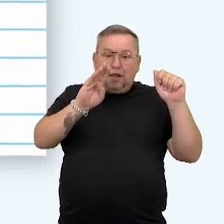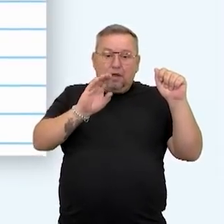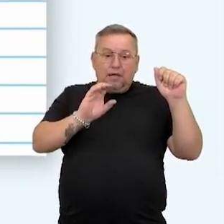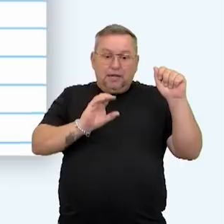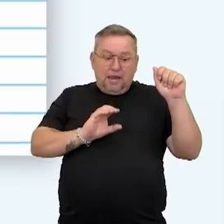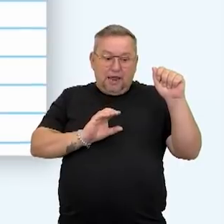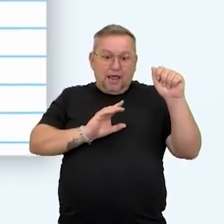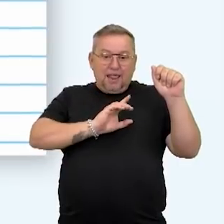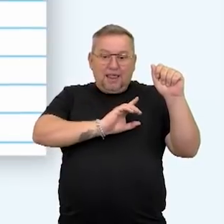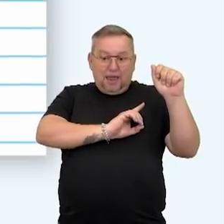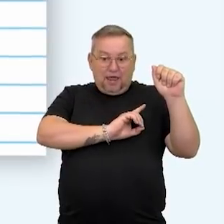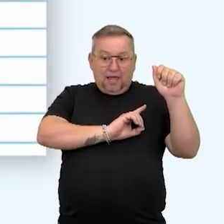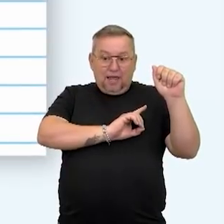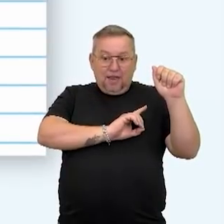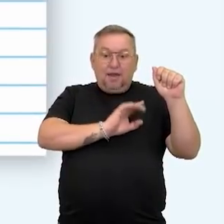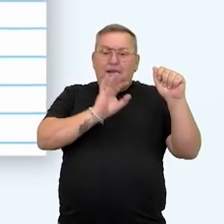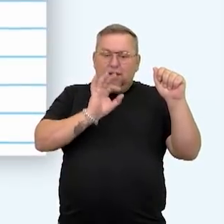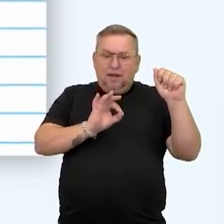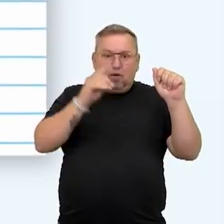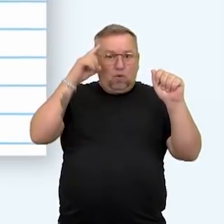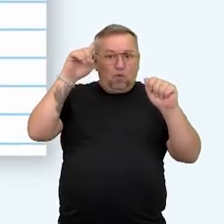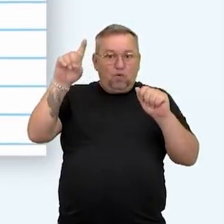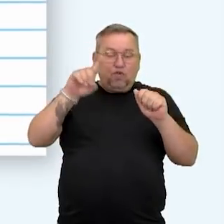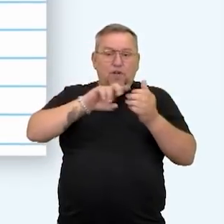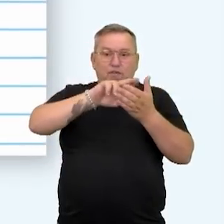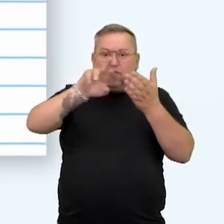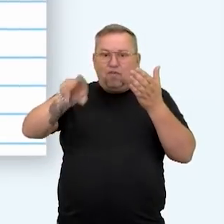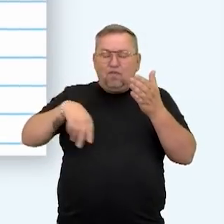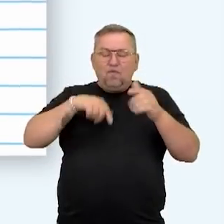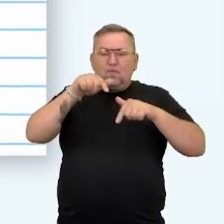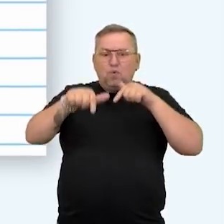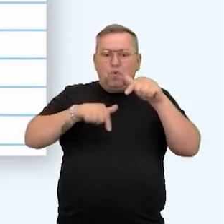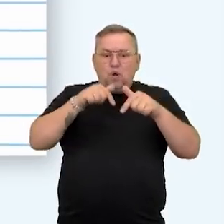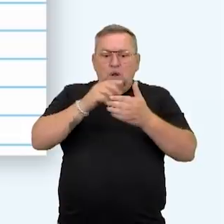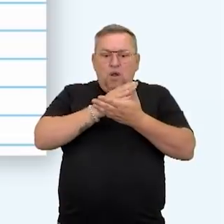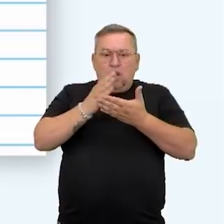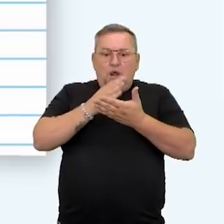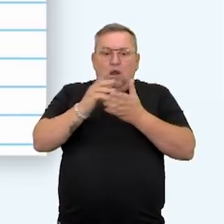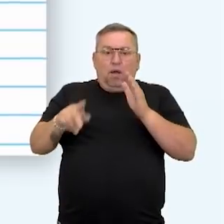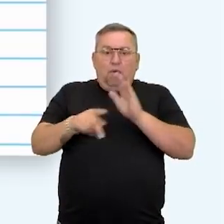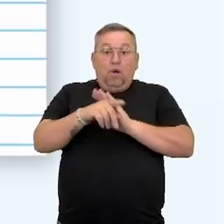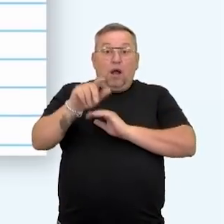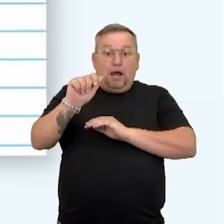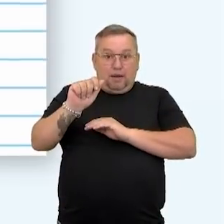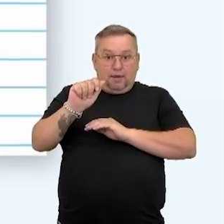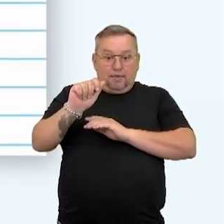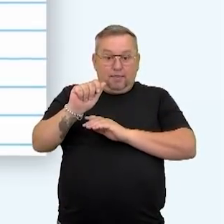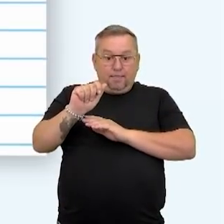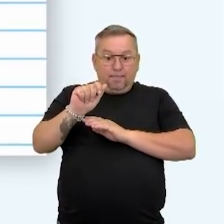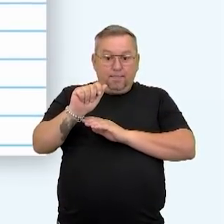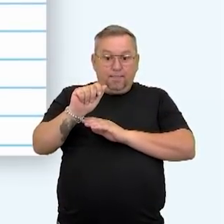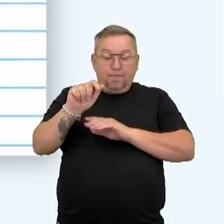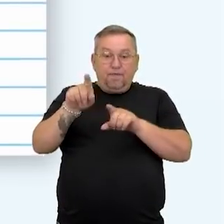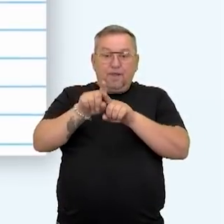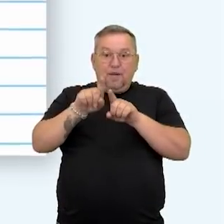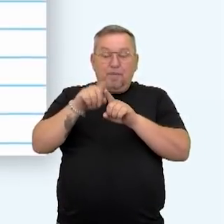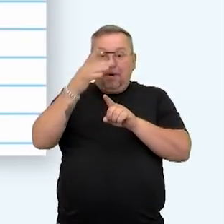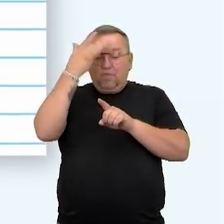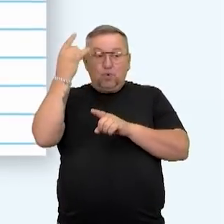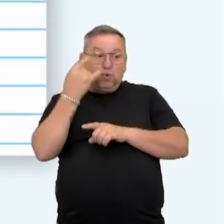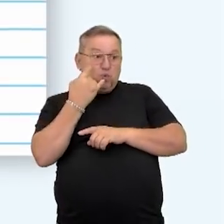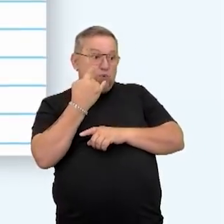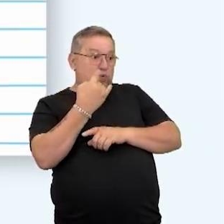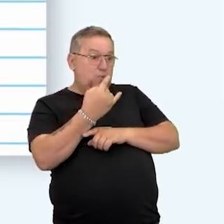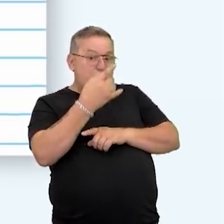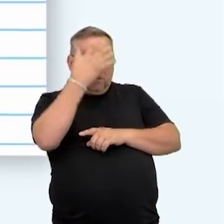B, C e D. Um certo dia, diversas empresas começam a se instalar no centro de A. Os salários são atrativos e a